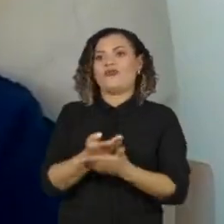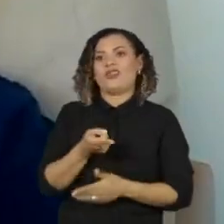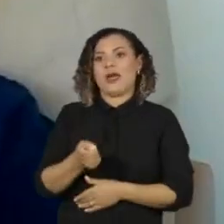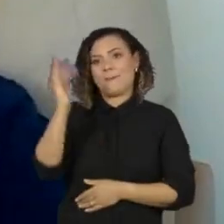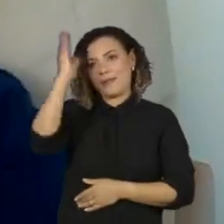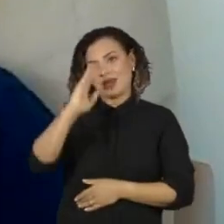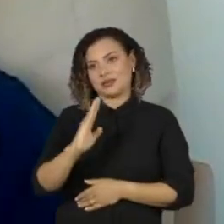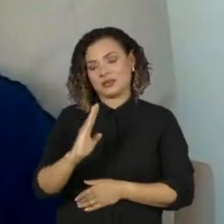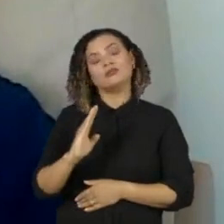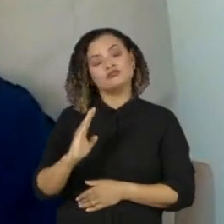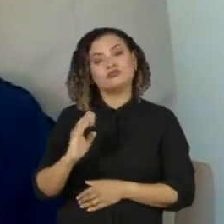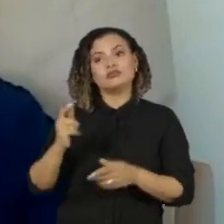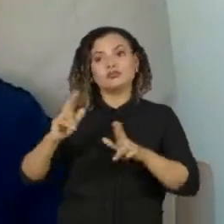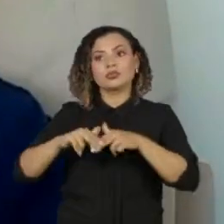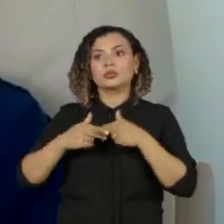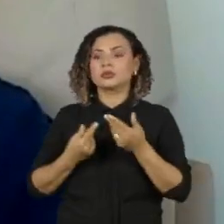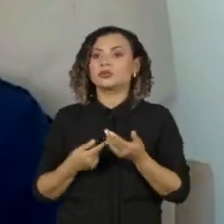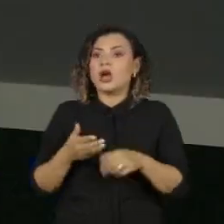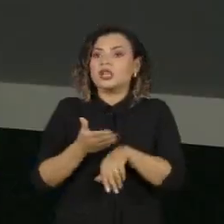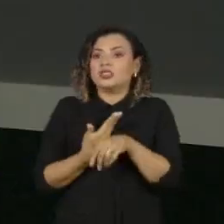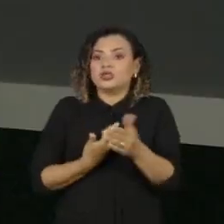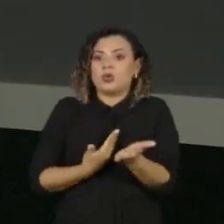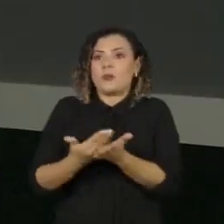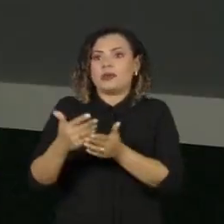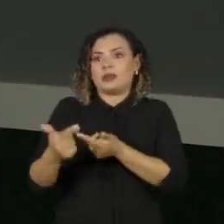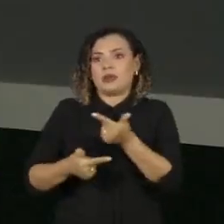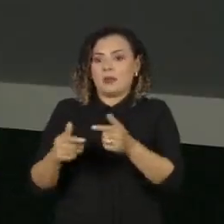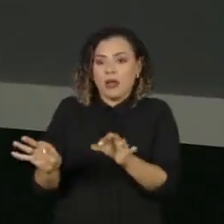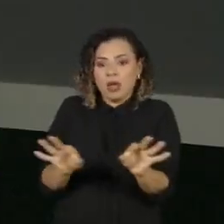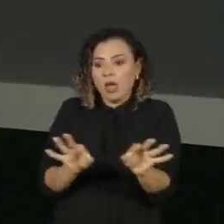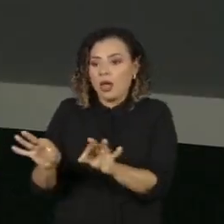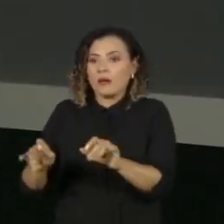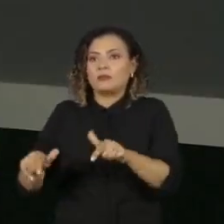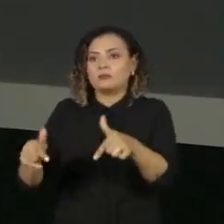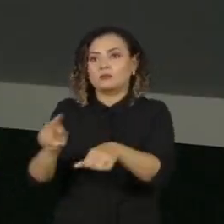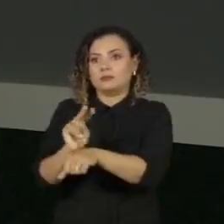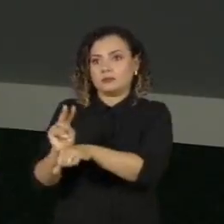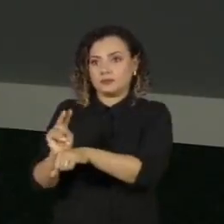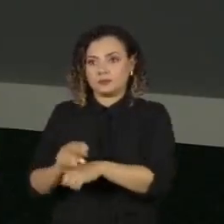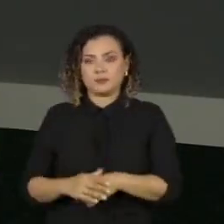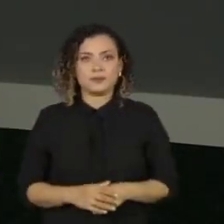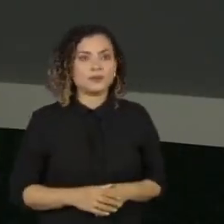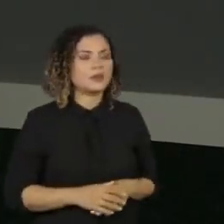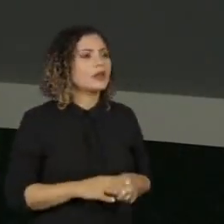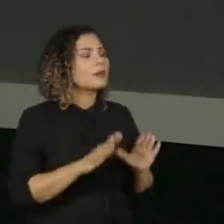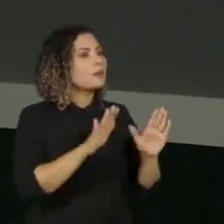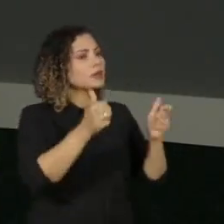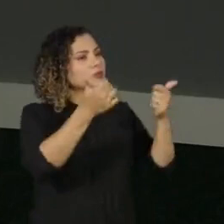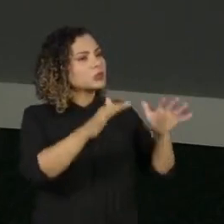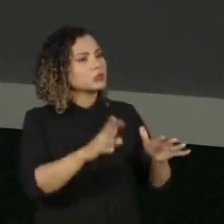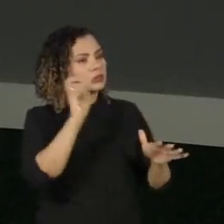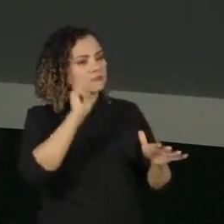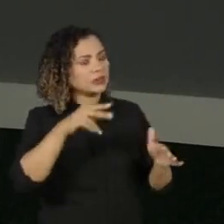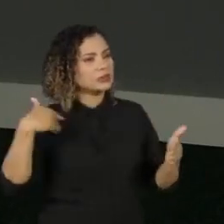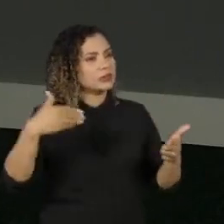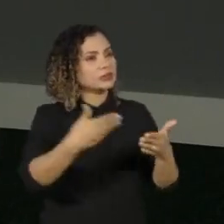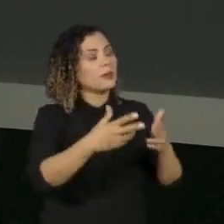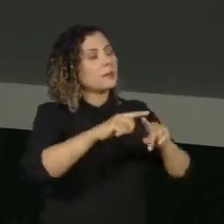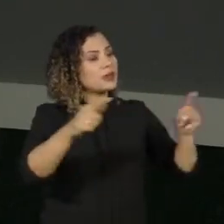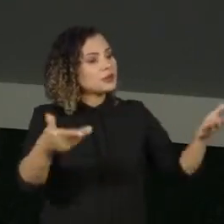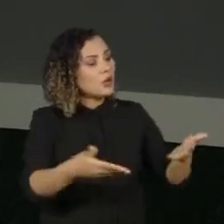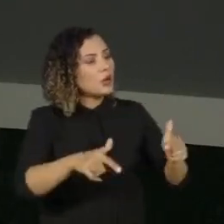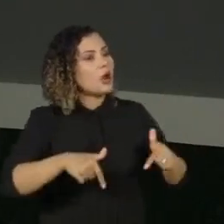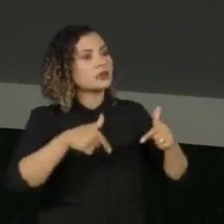mesmo das políticas estarem em funcionamento. E frente a esse desmonte, quais seriam as ações